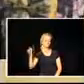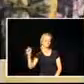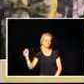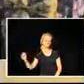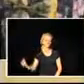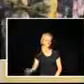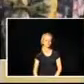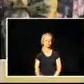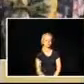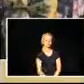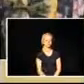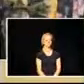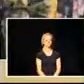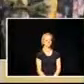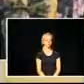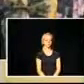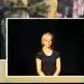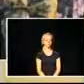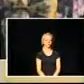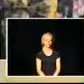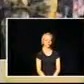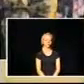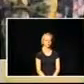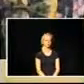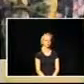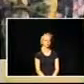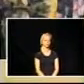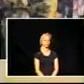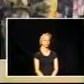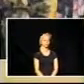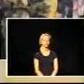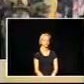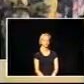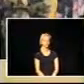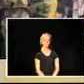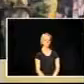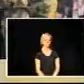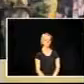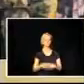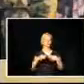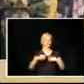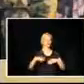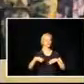Coronel Péricles Nogueira dos Santos, chácara Pastorelli, nesse município.